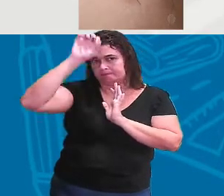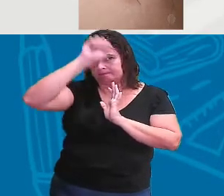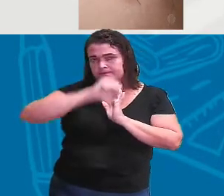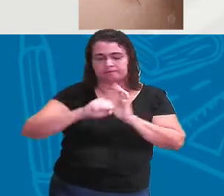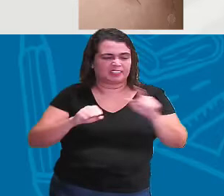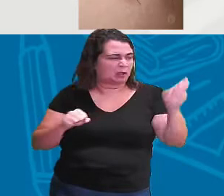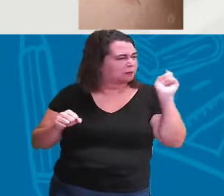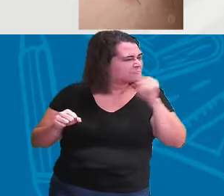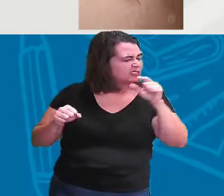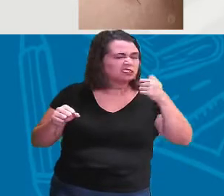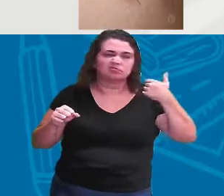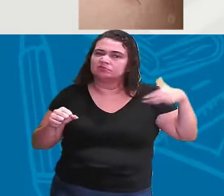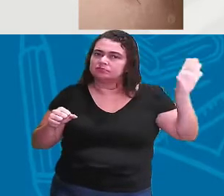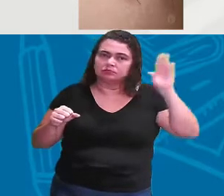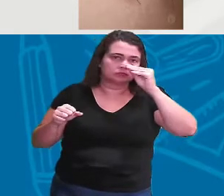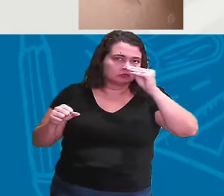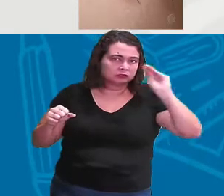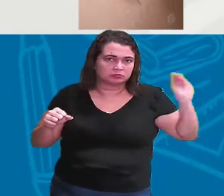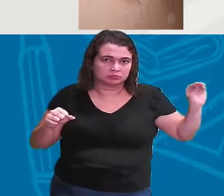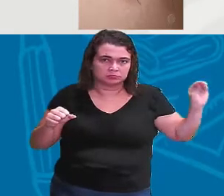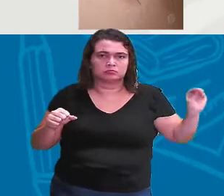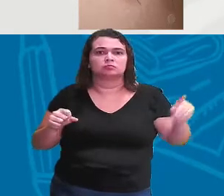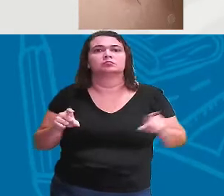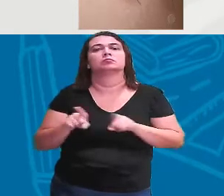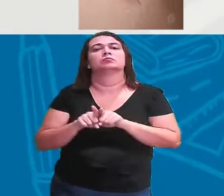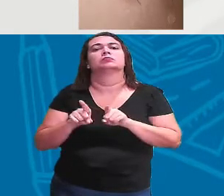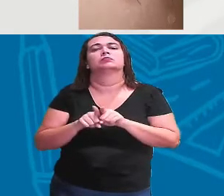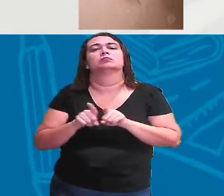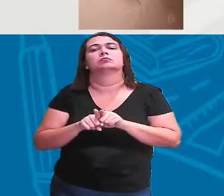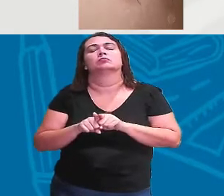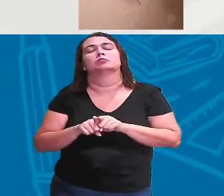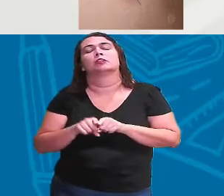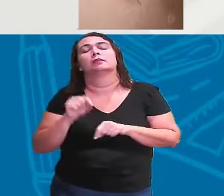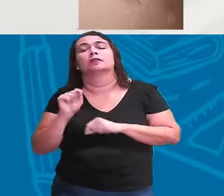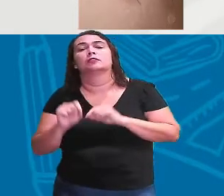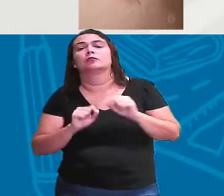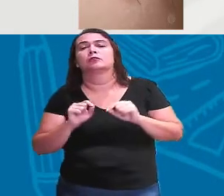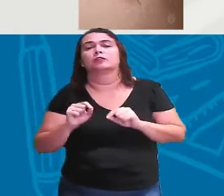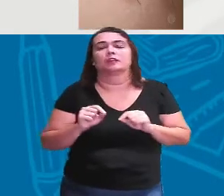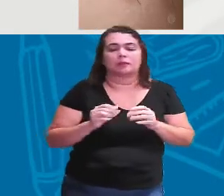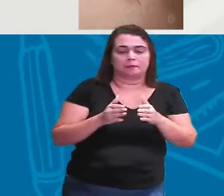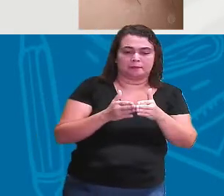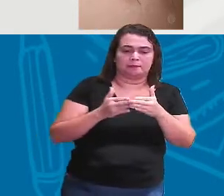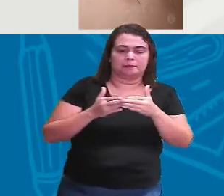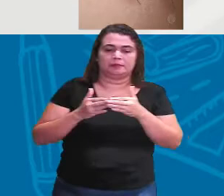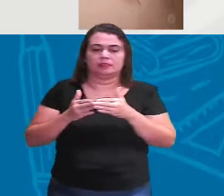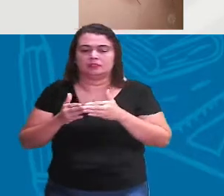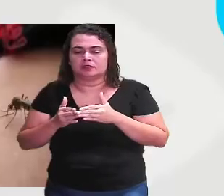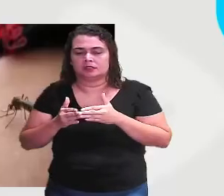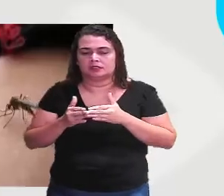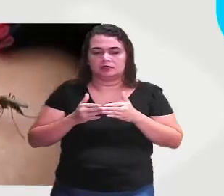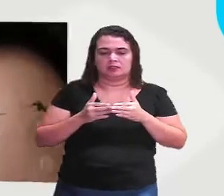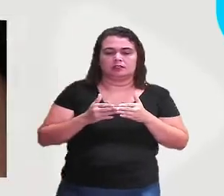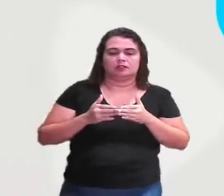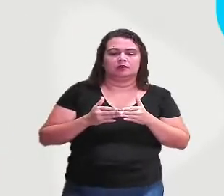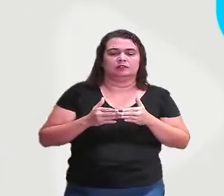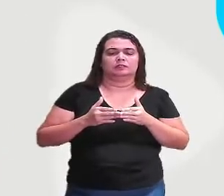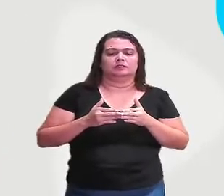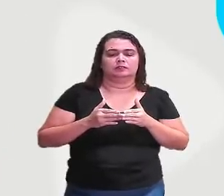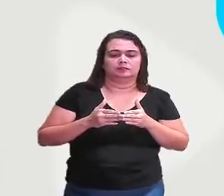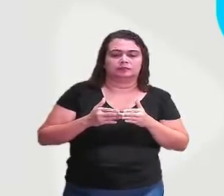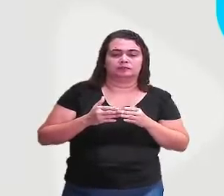possa perder muito tempo, eu acho que o que a gente já falou aqui já é de relevância muito grande, eu vou já pedir para a produção, por favor, produção, mostra aí as